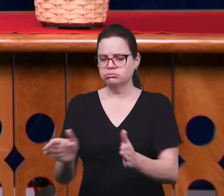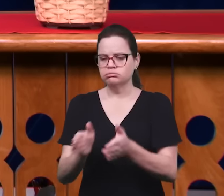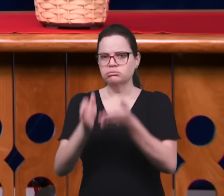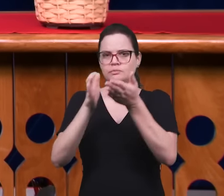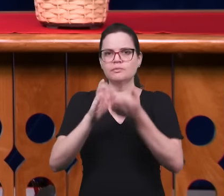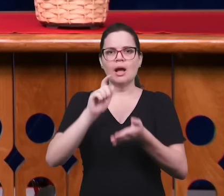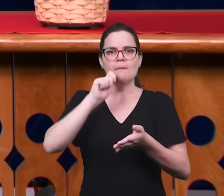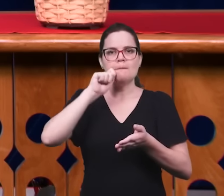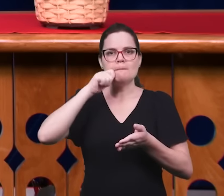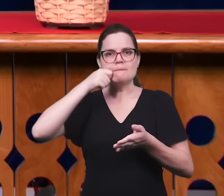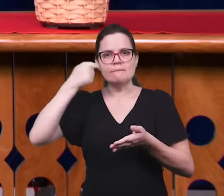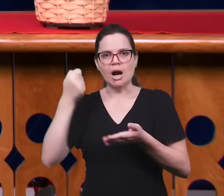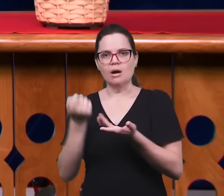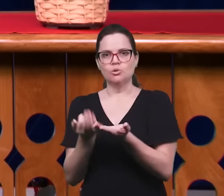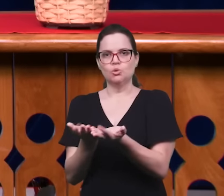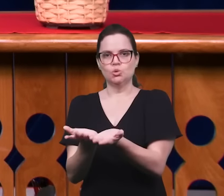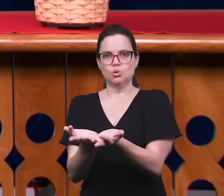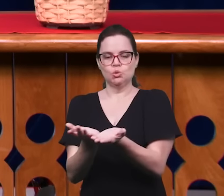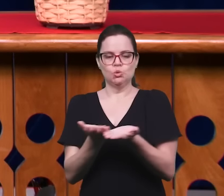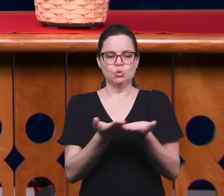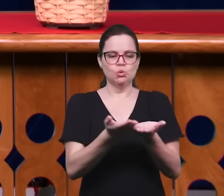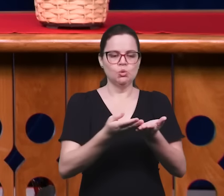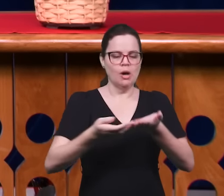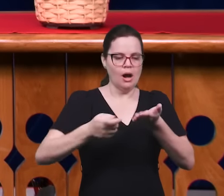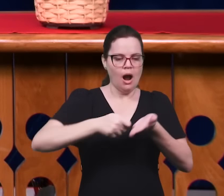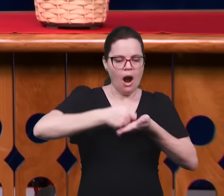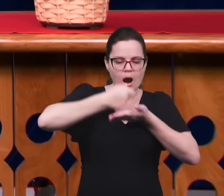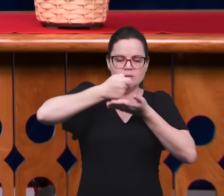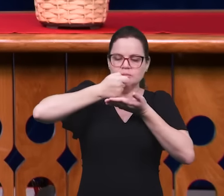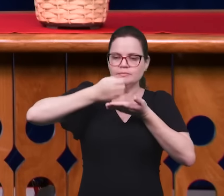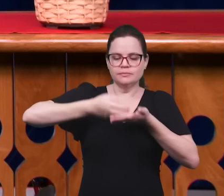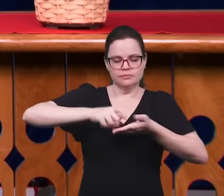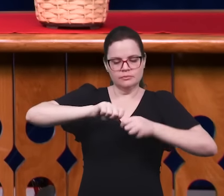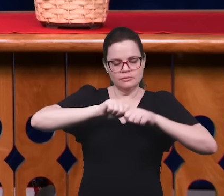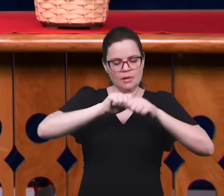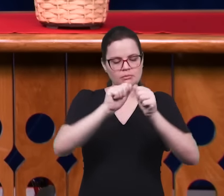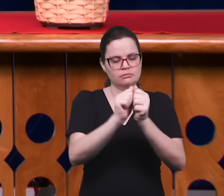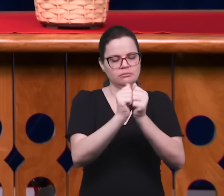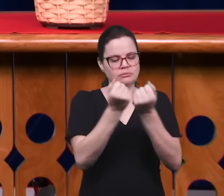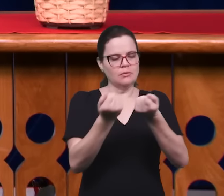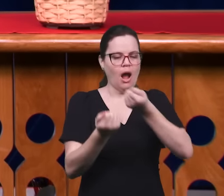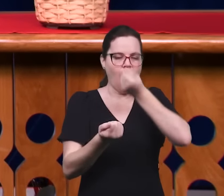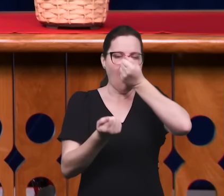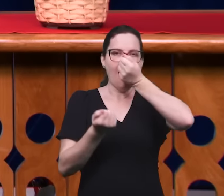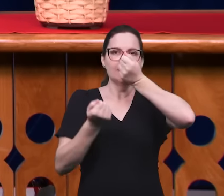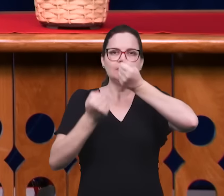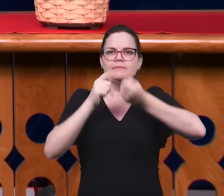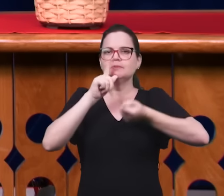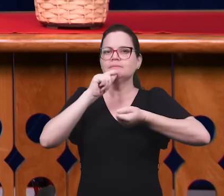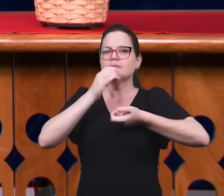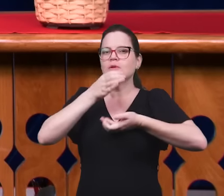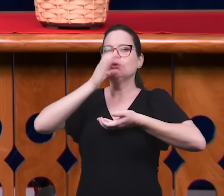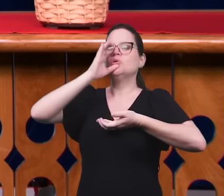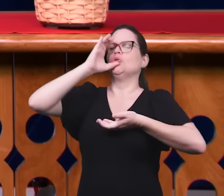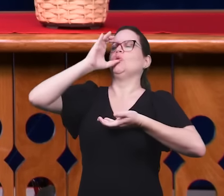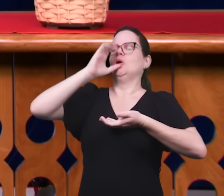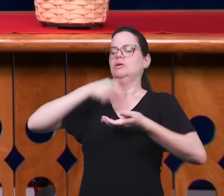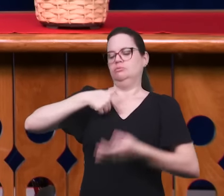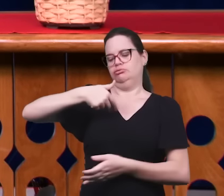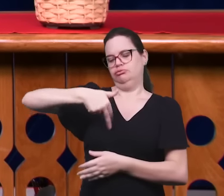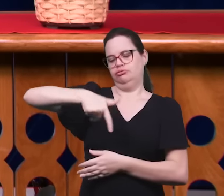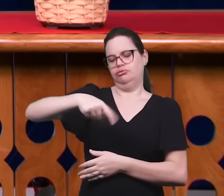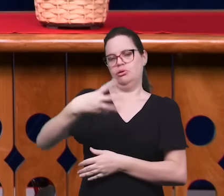sobre as brasas. E com a força daquele alimento, ele caminha 40 dias e 40